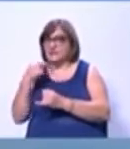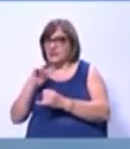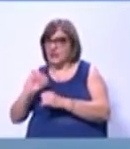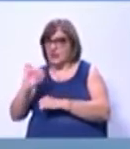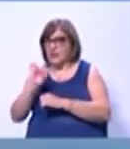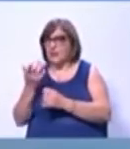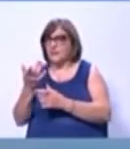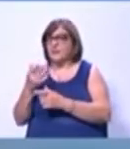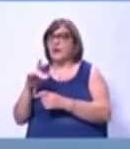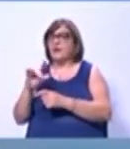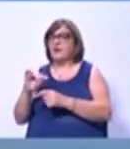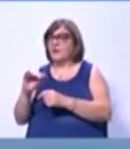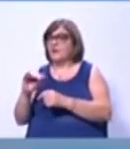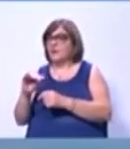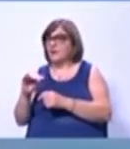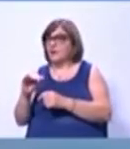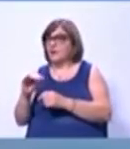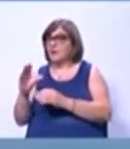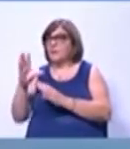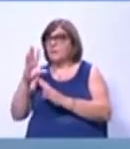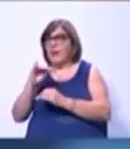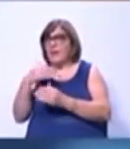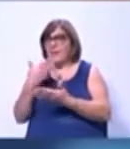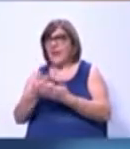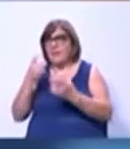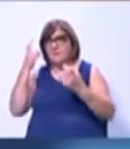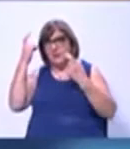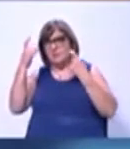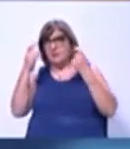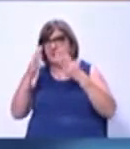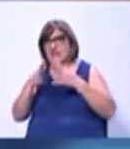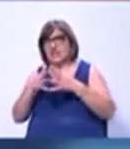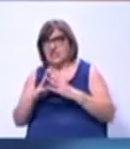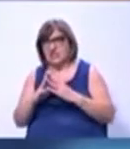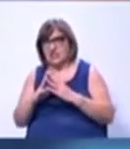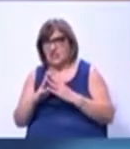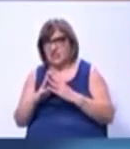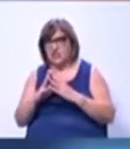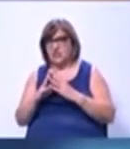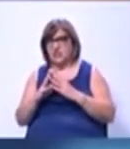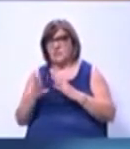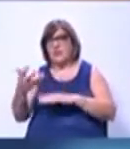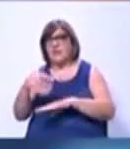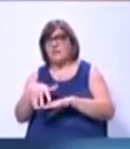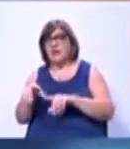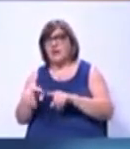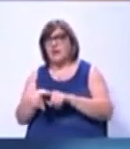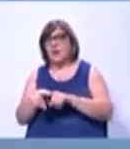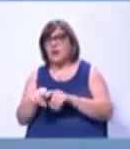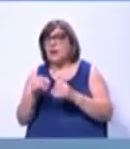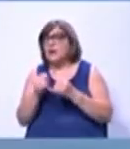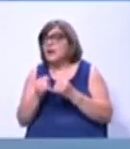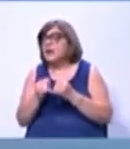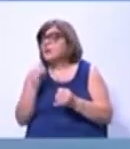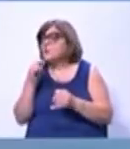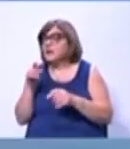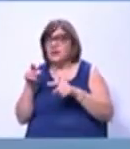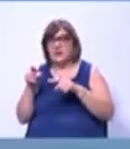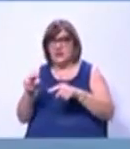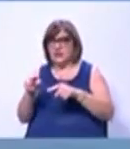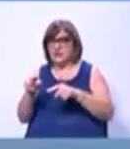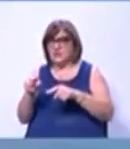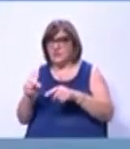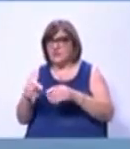conseguir também estar mais aptos até para pensar em estratégias para se adaptarem. Exatamente. Independentemente disso,